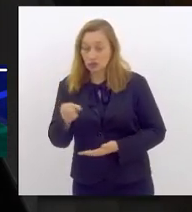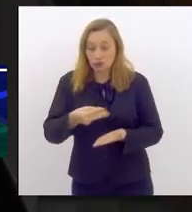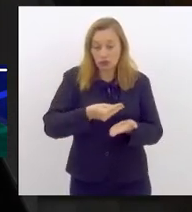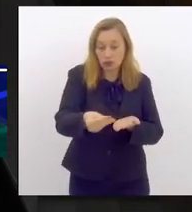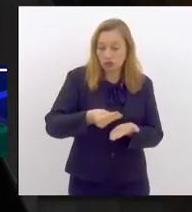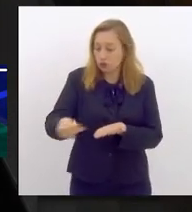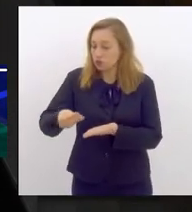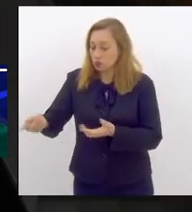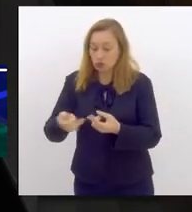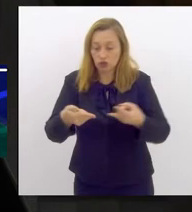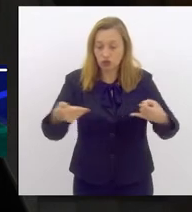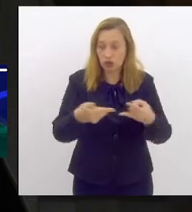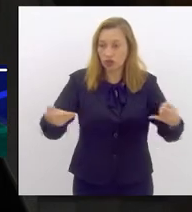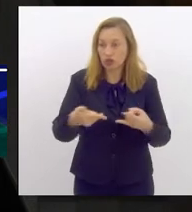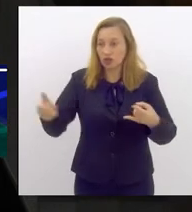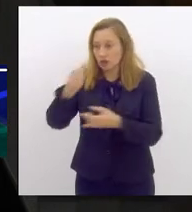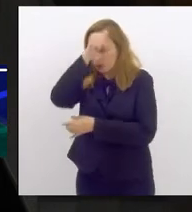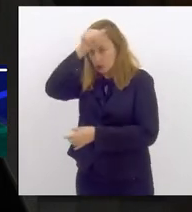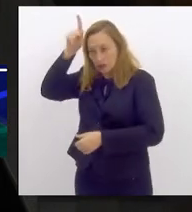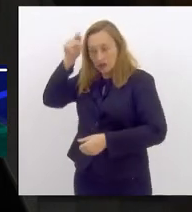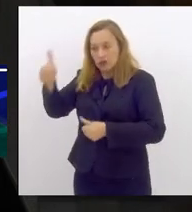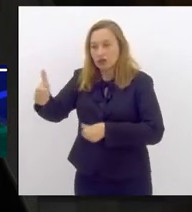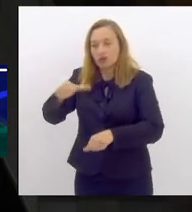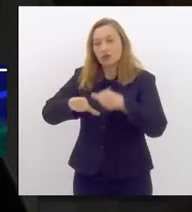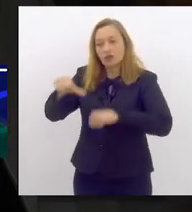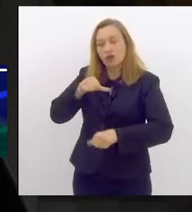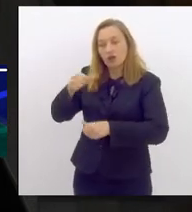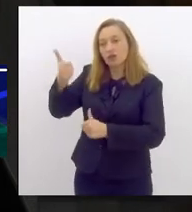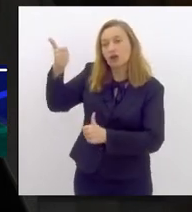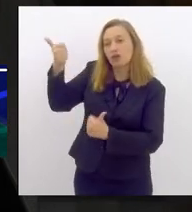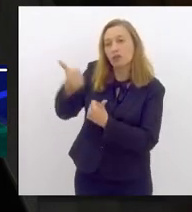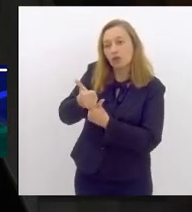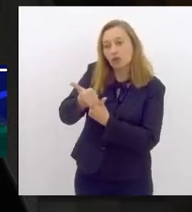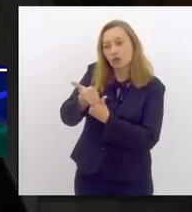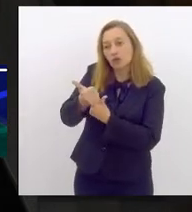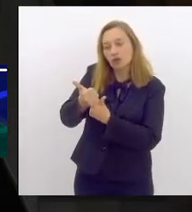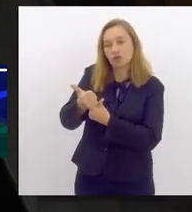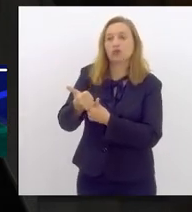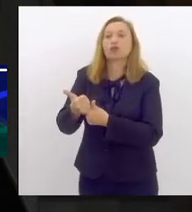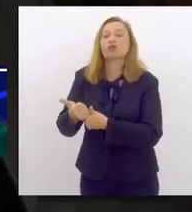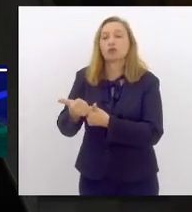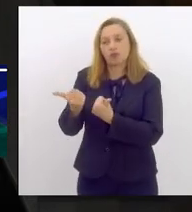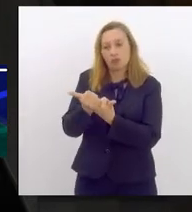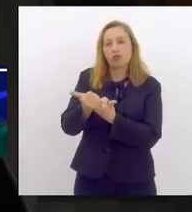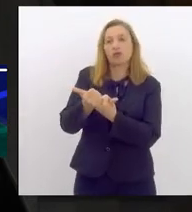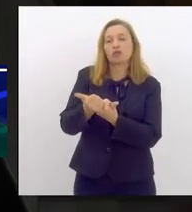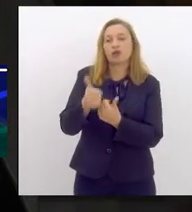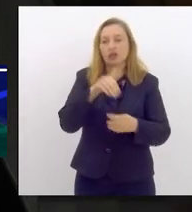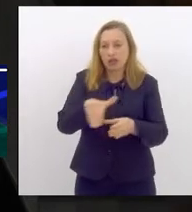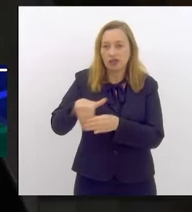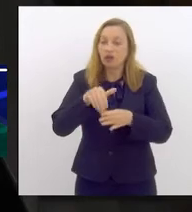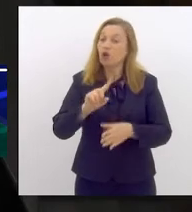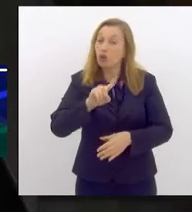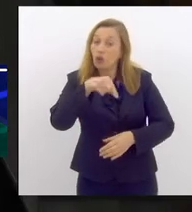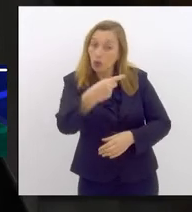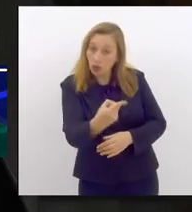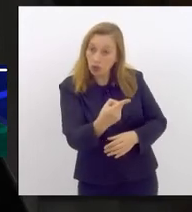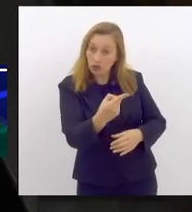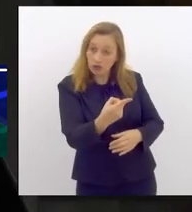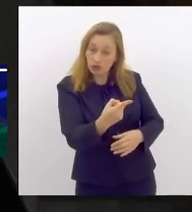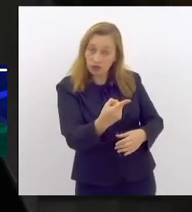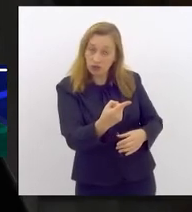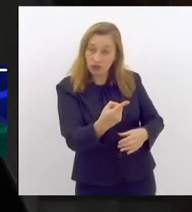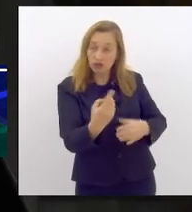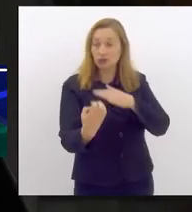a Prefeitos e troca de apoio eleitoral tão Noé primeiro uma outra Cedae a ser